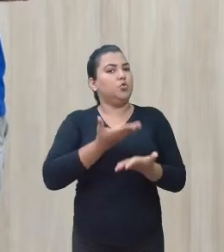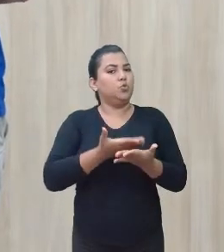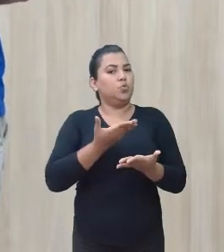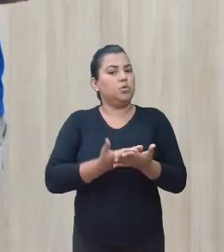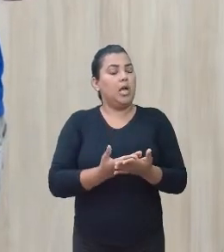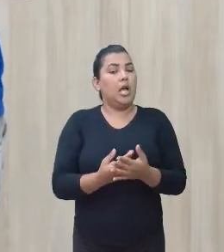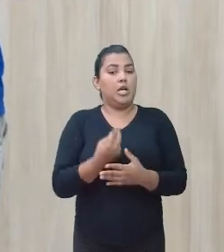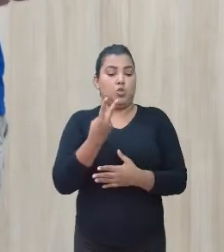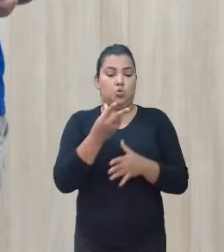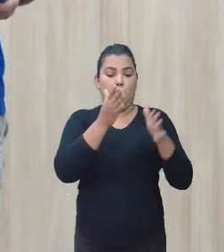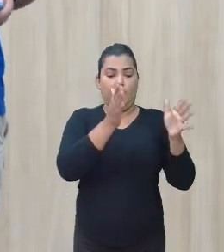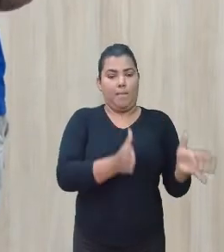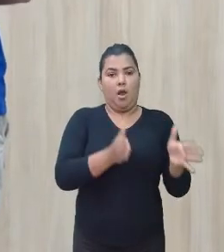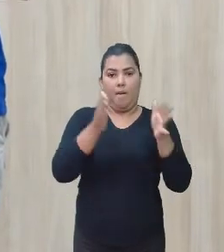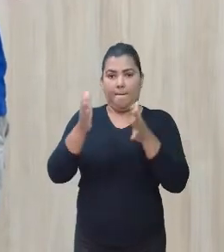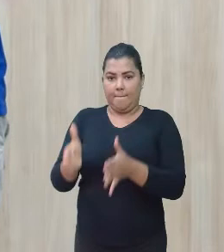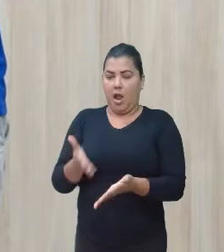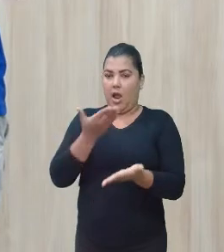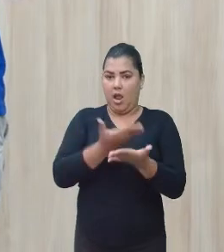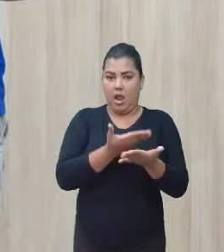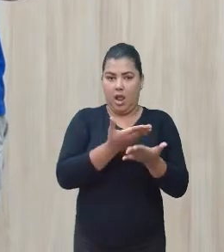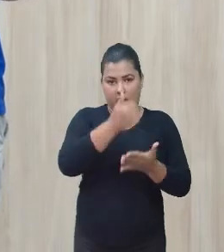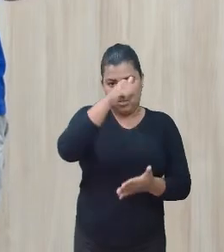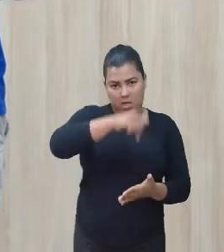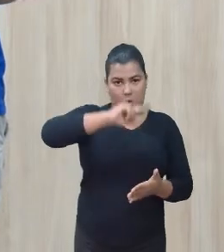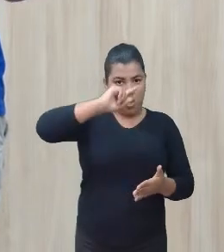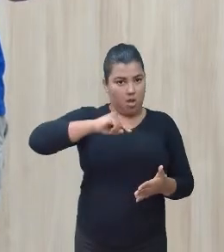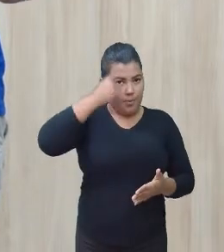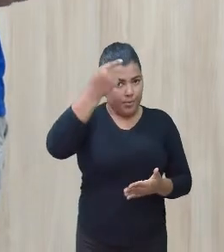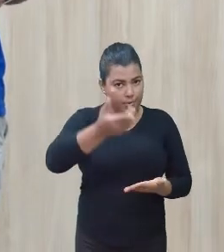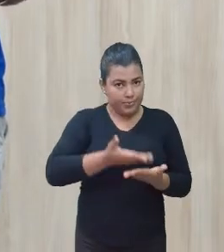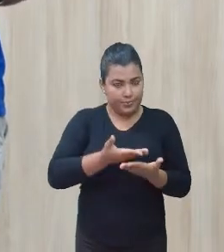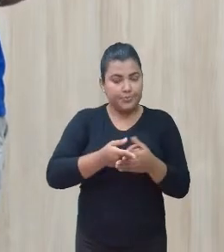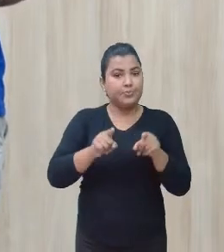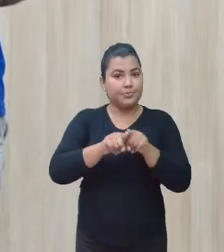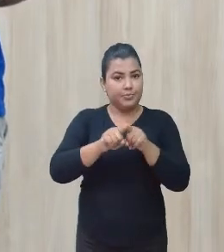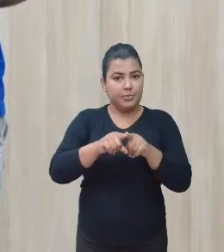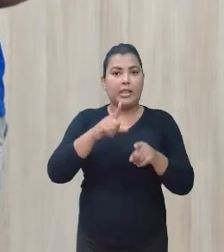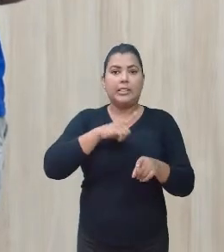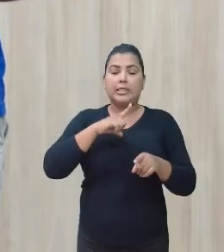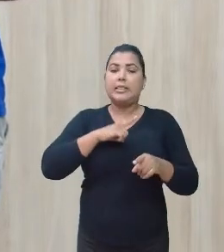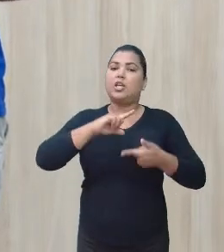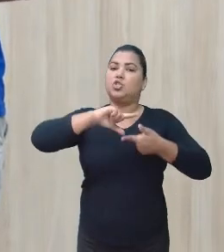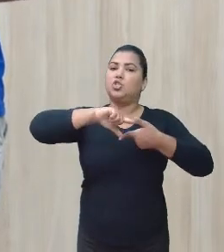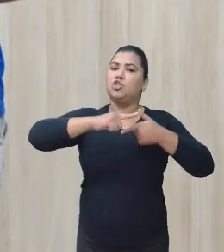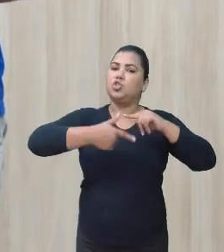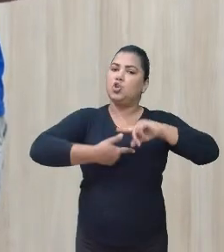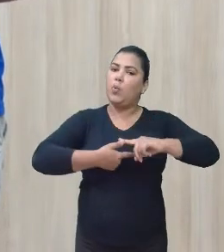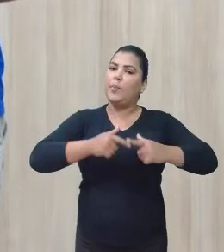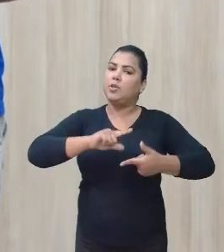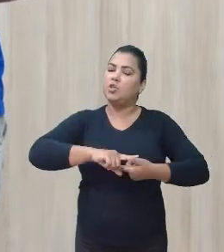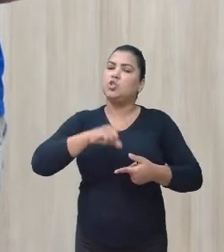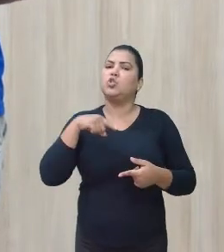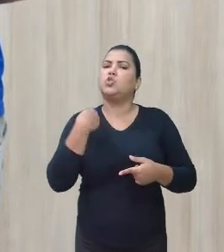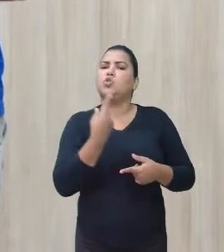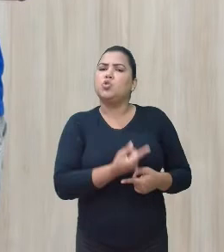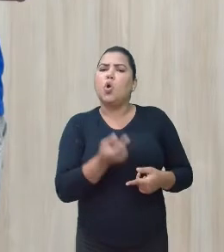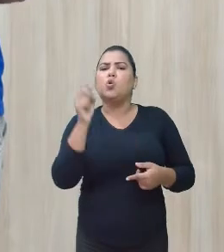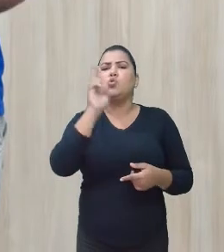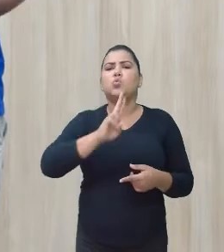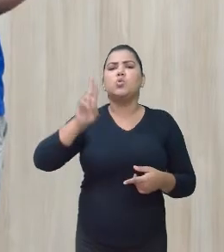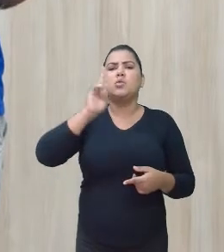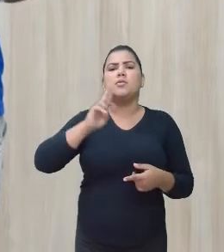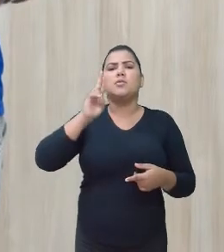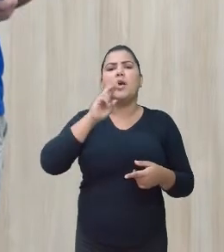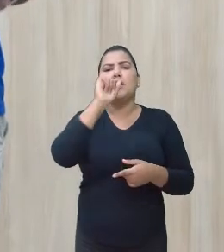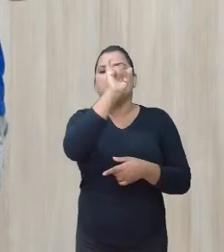duas aulas, essa aula e a próxima, ela compõe um bloco de geometria, onde a gente vai trabalhar muito a questão das